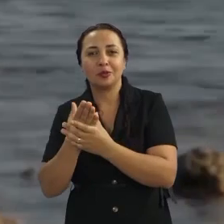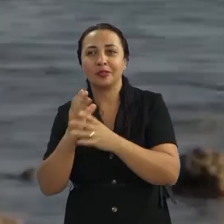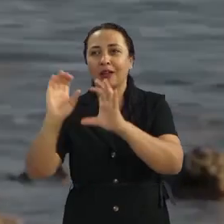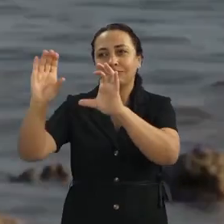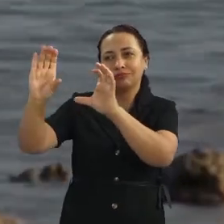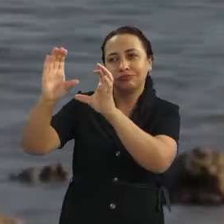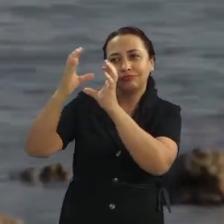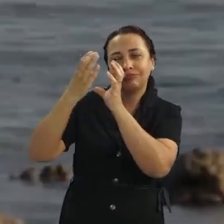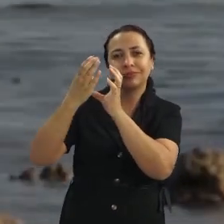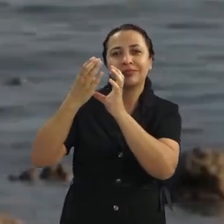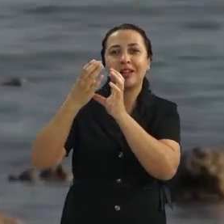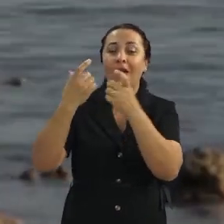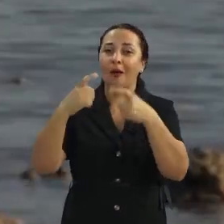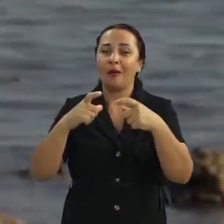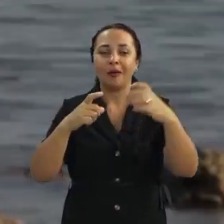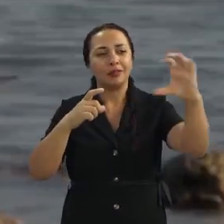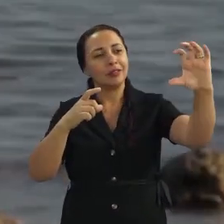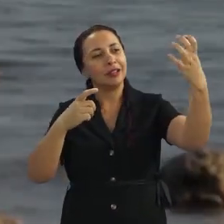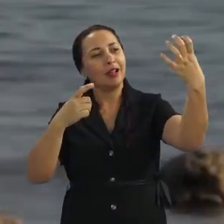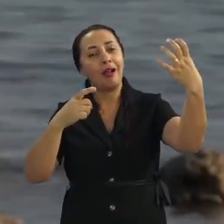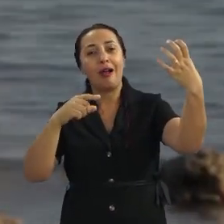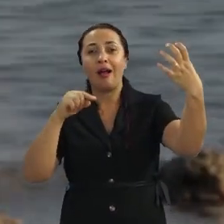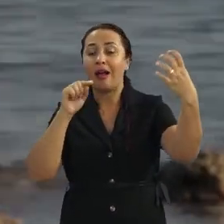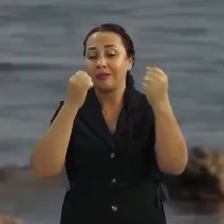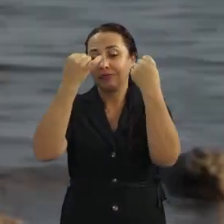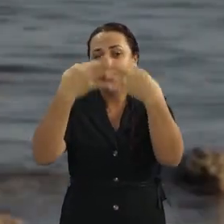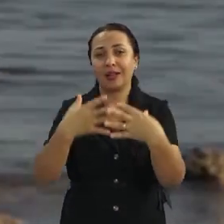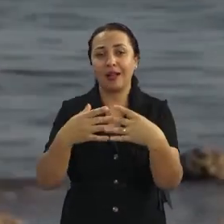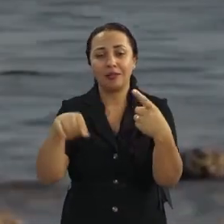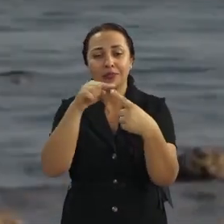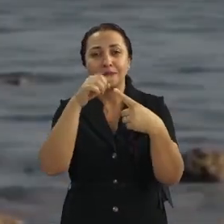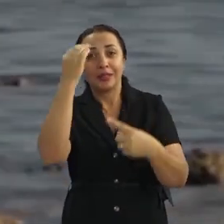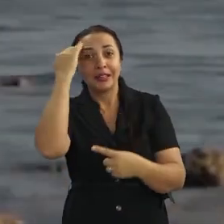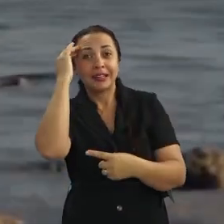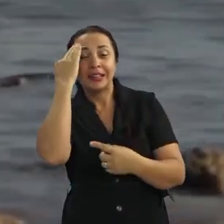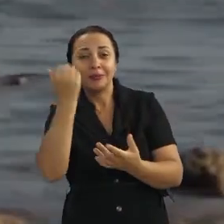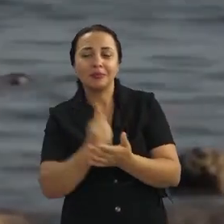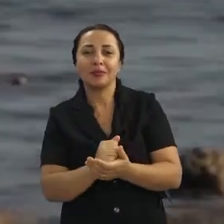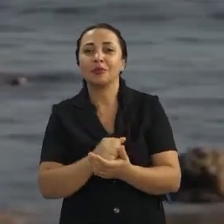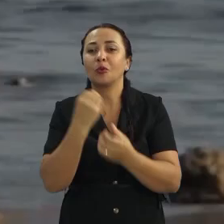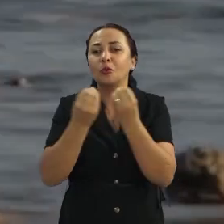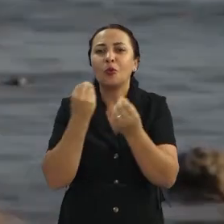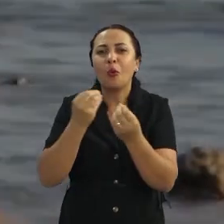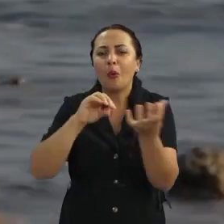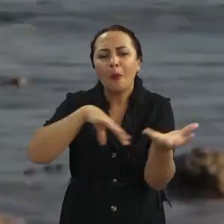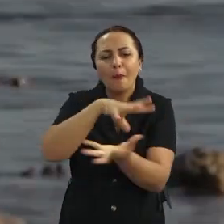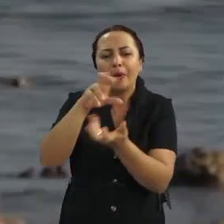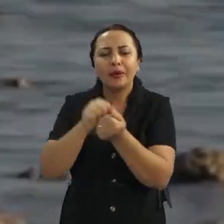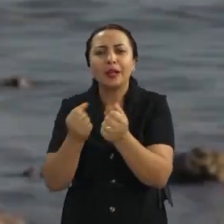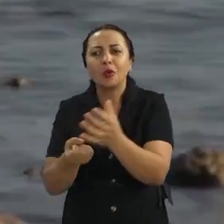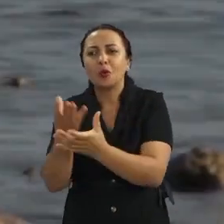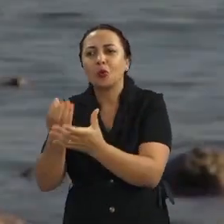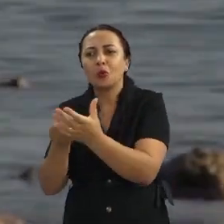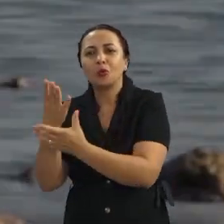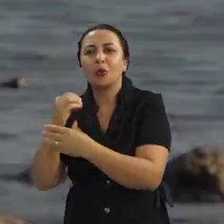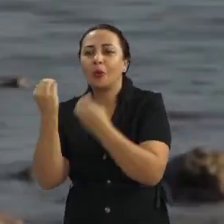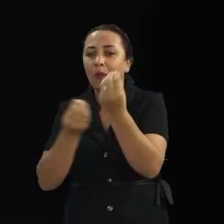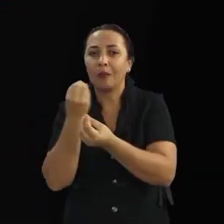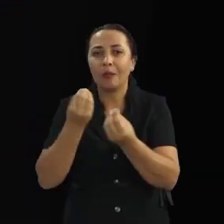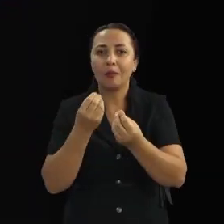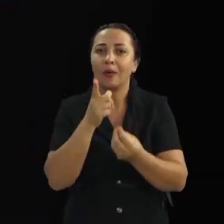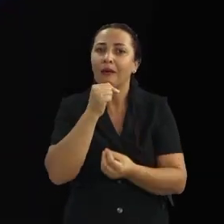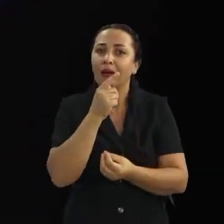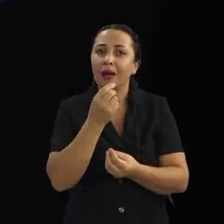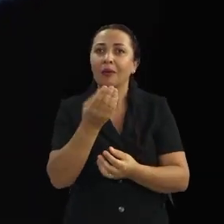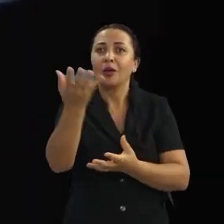esse planeta vem numa direção de colocar um ponto fundamental no entendimento de como os planetas se formam e como